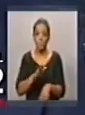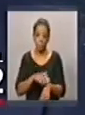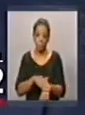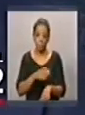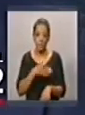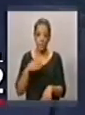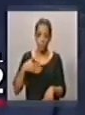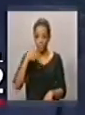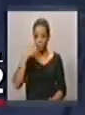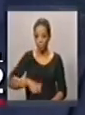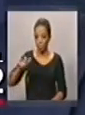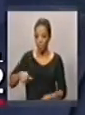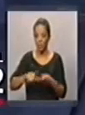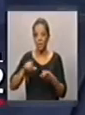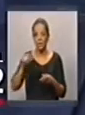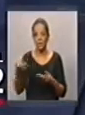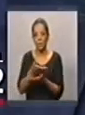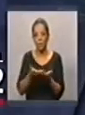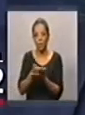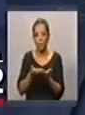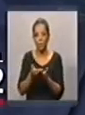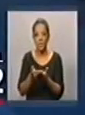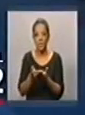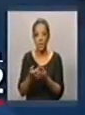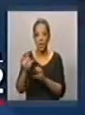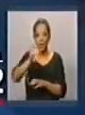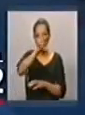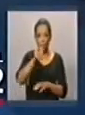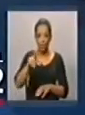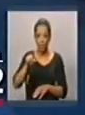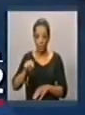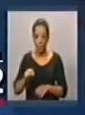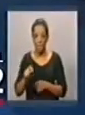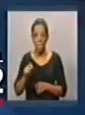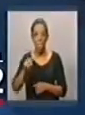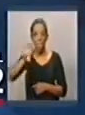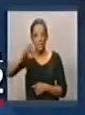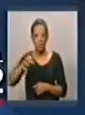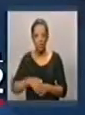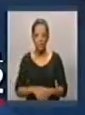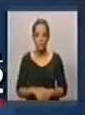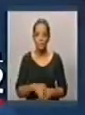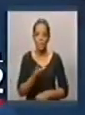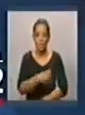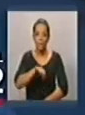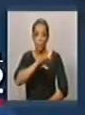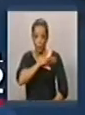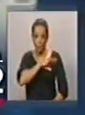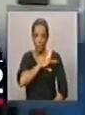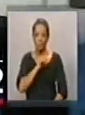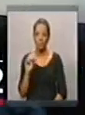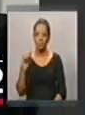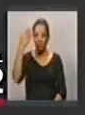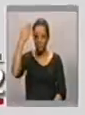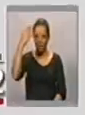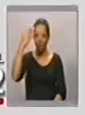pessoas, mas também na economia das organizações e do país. Em Coimbra, a Sand Cobain Mondego ficou no primeiro lugar